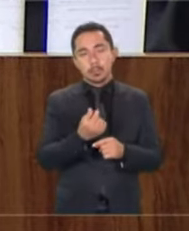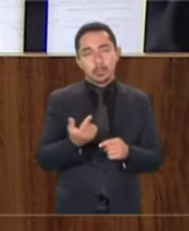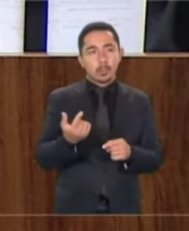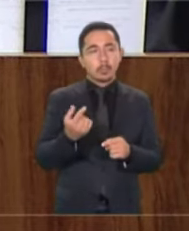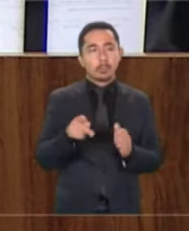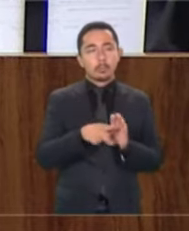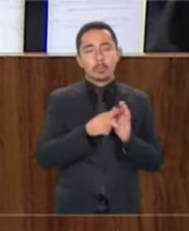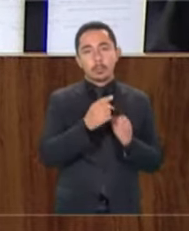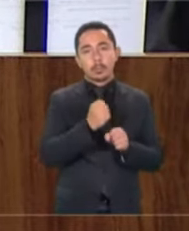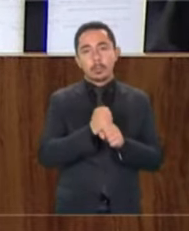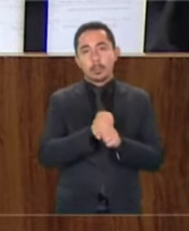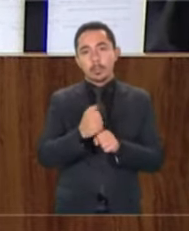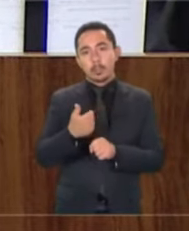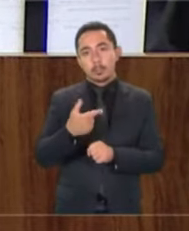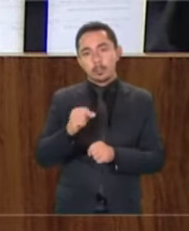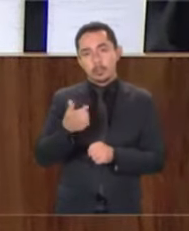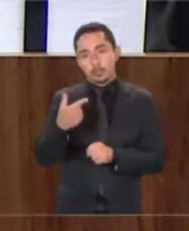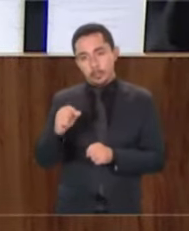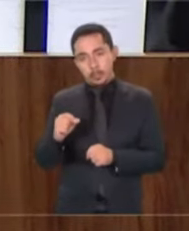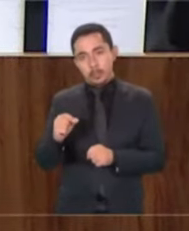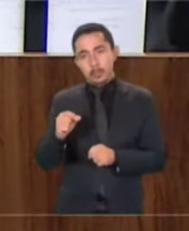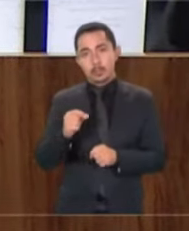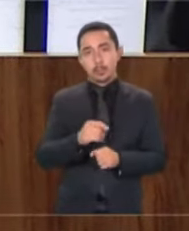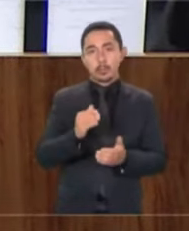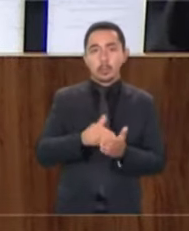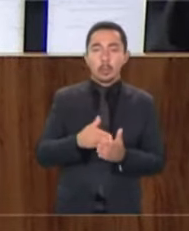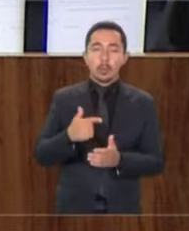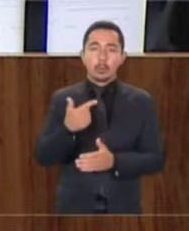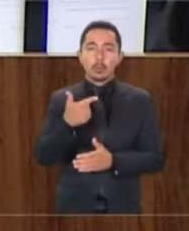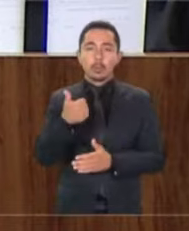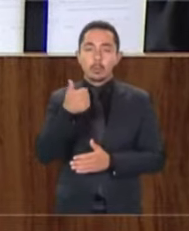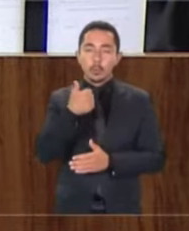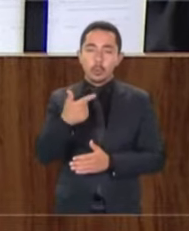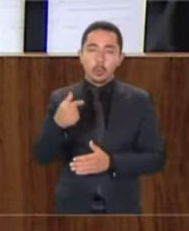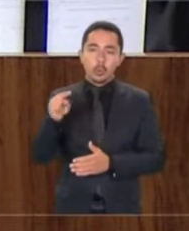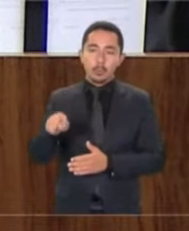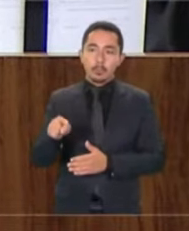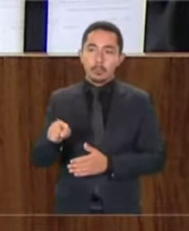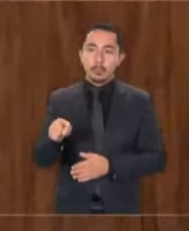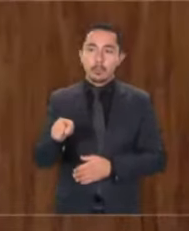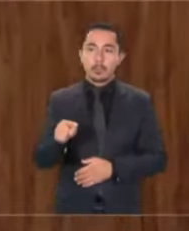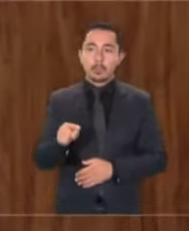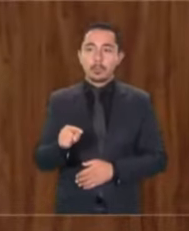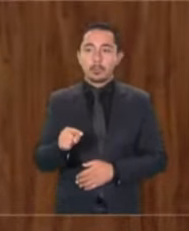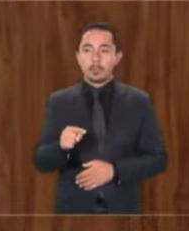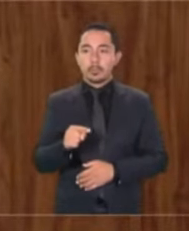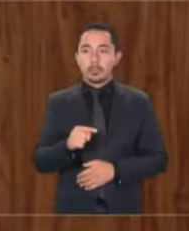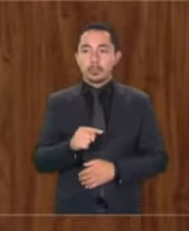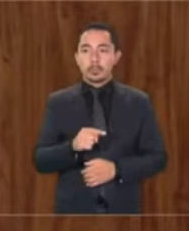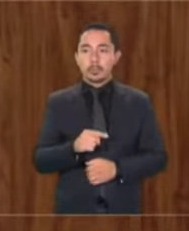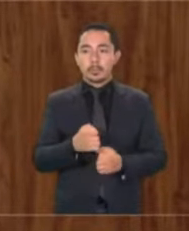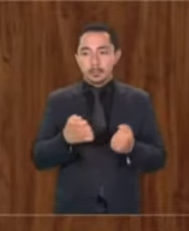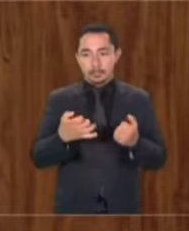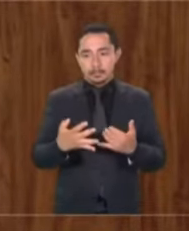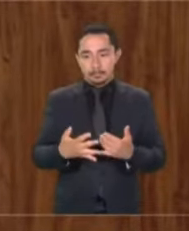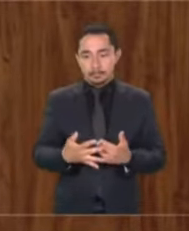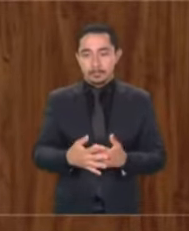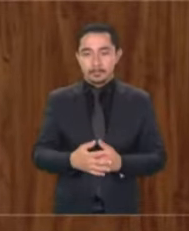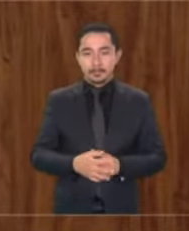valor de R$ 12.772,42. As contas são aprovadas sem ressalvas.